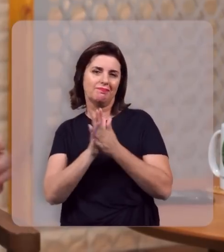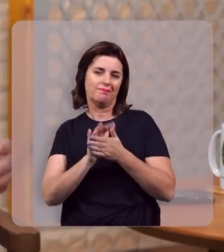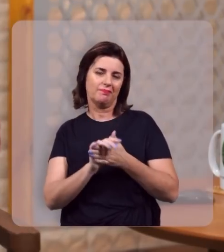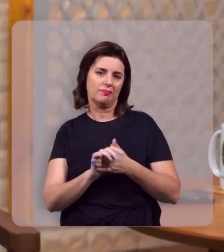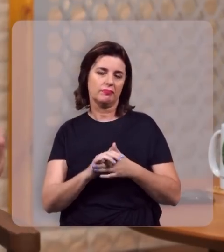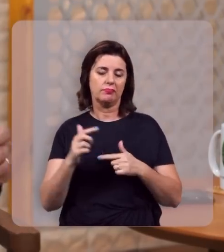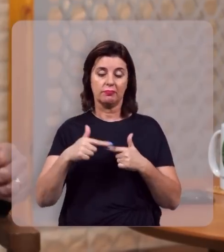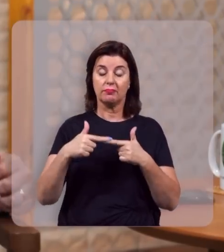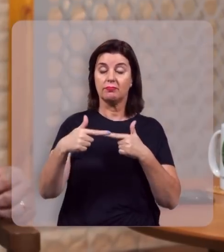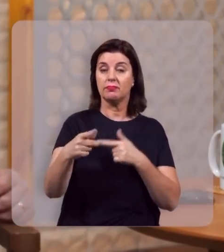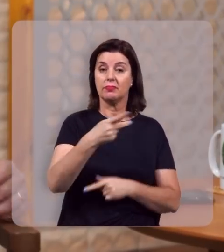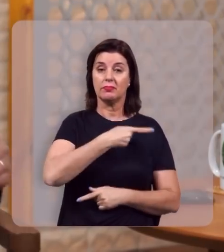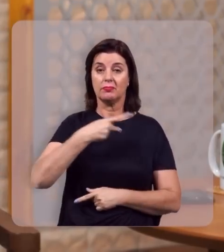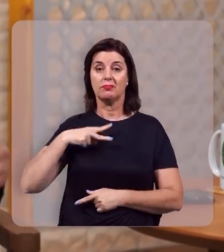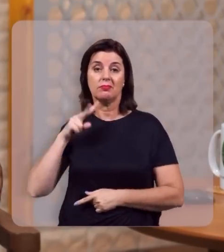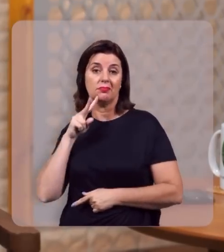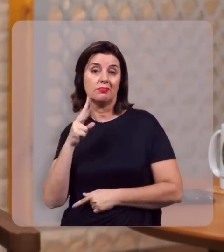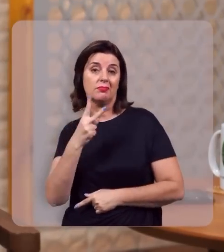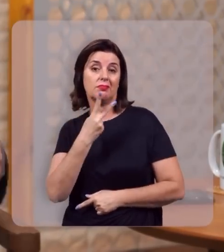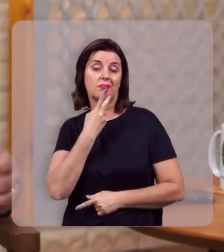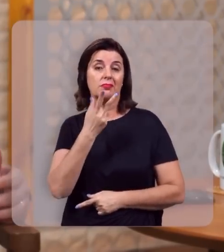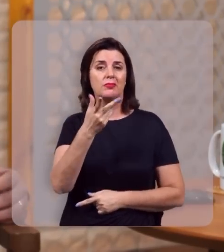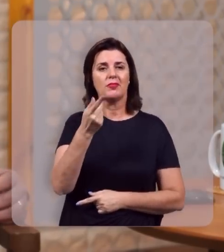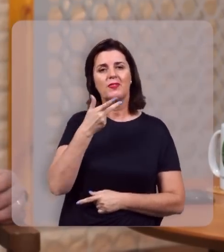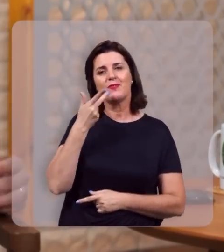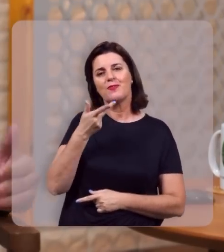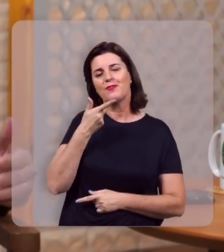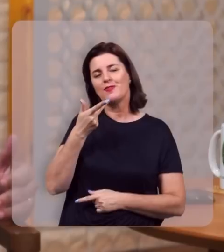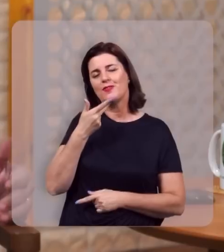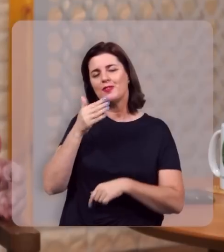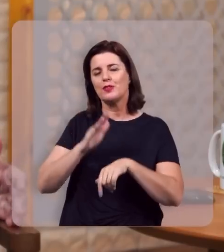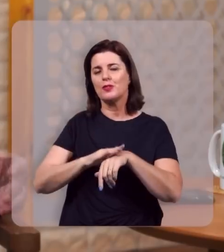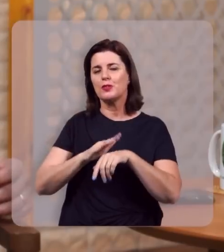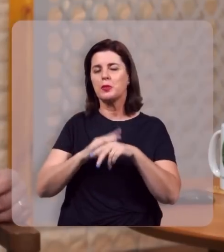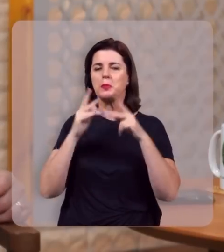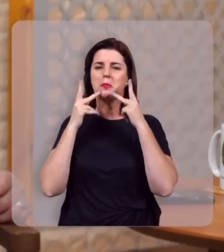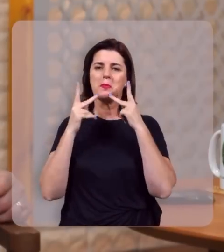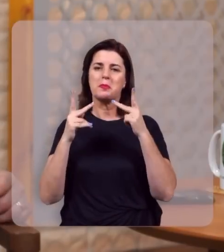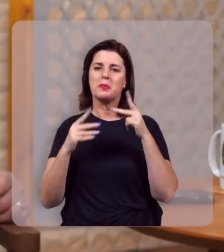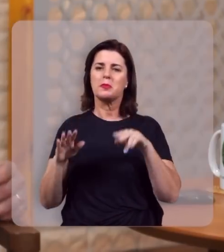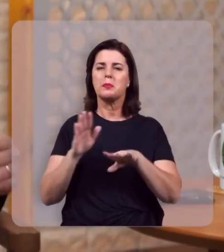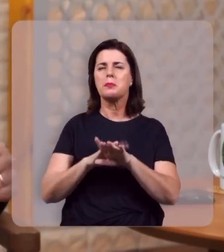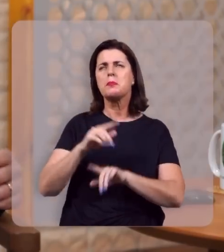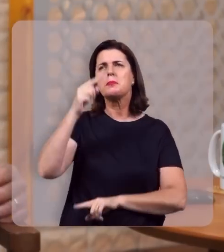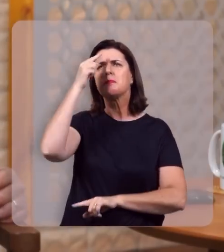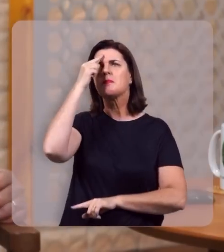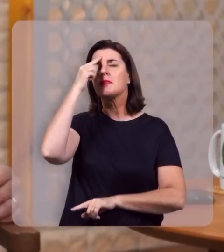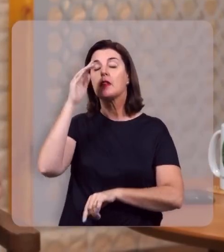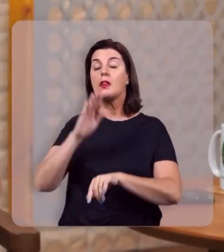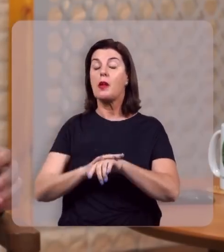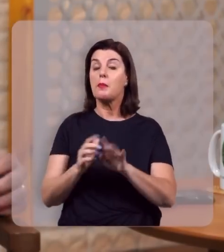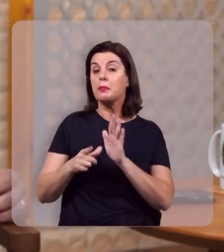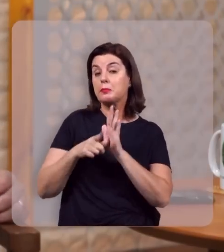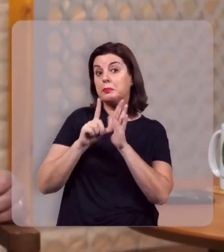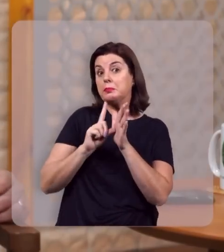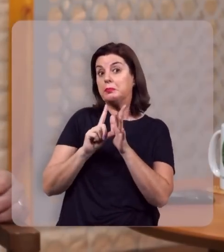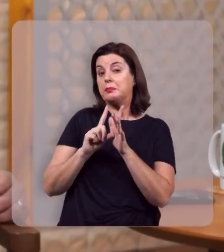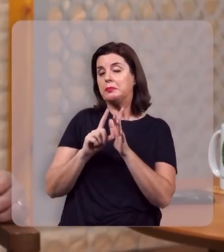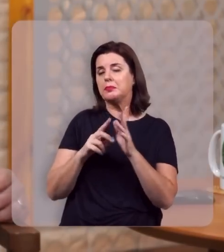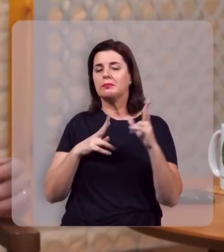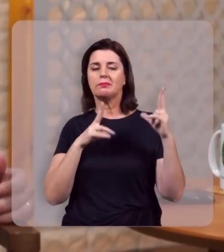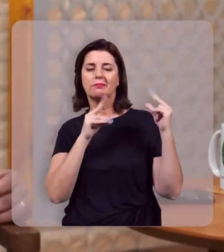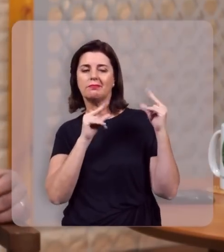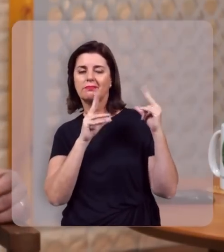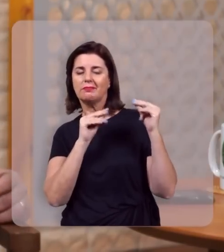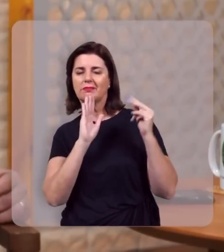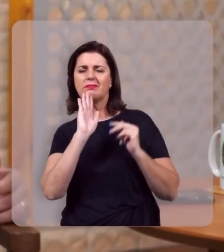o pastor Hernandes Dias Lopes vai trazer a mensagem da parte de Deus nessa perspectiva, mas antes disso, aquele